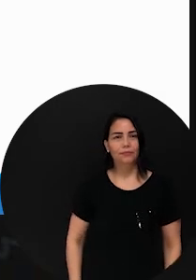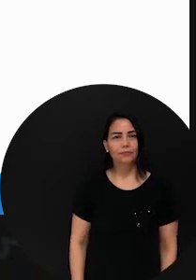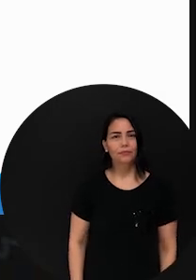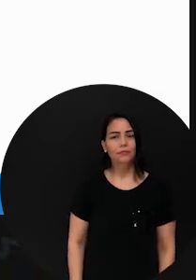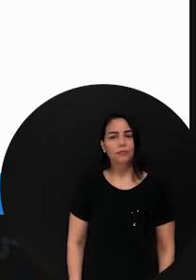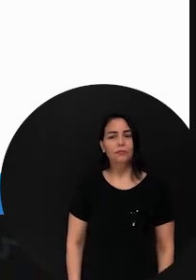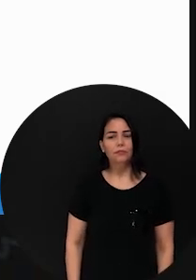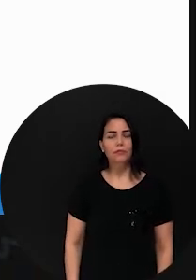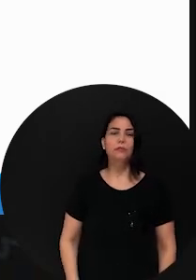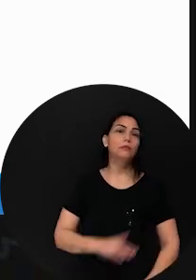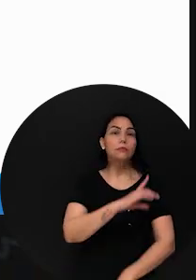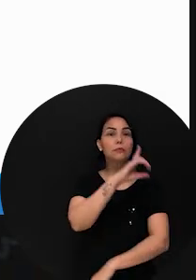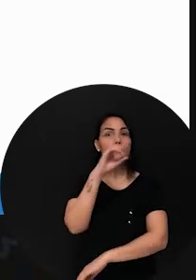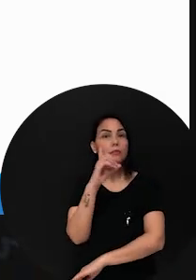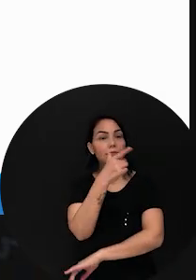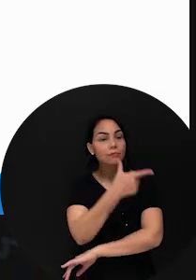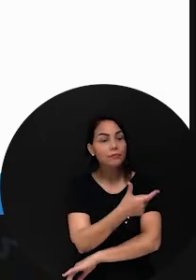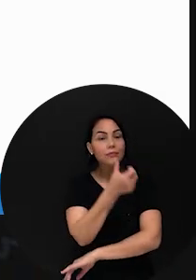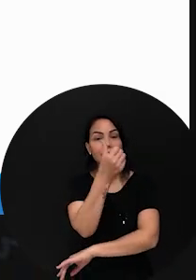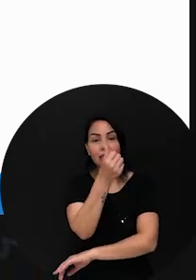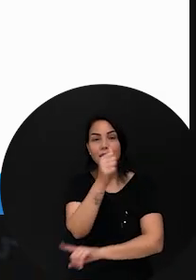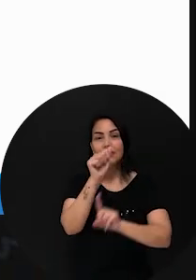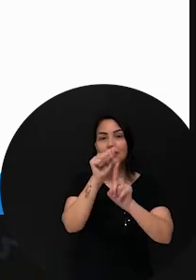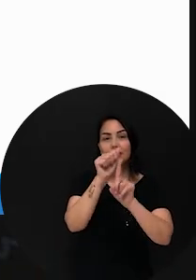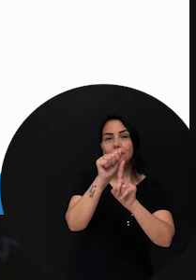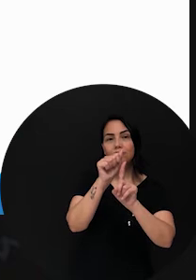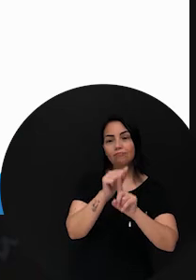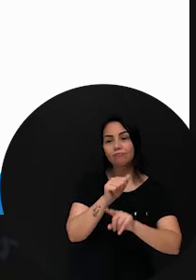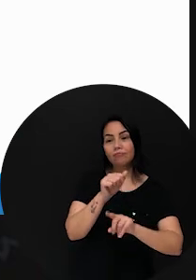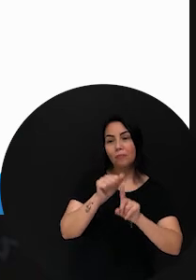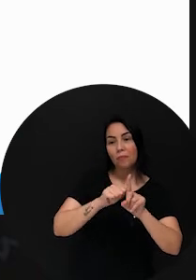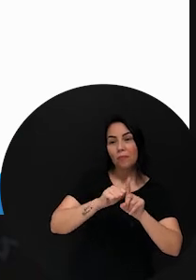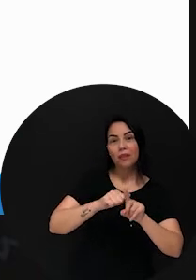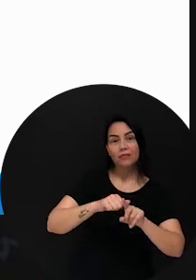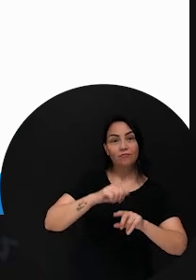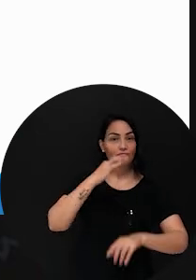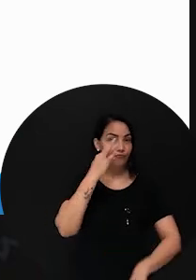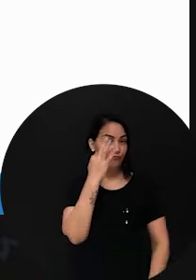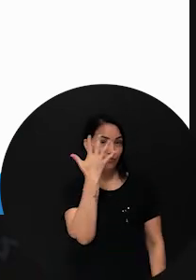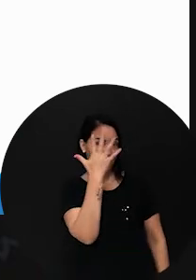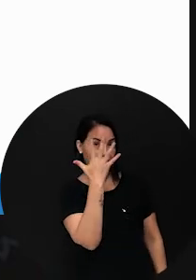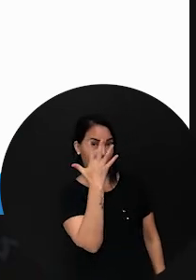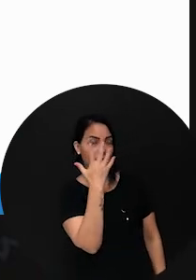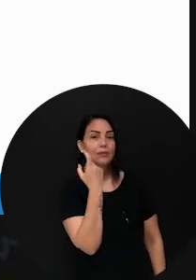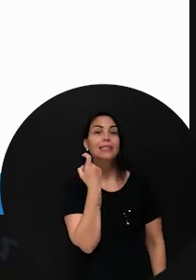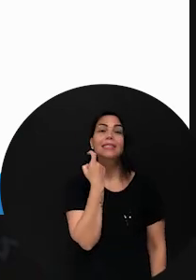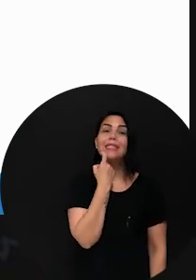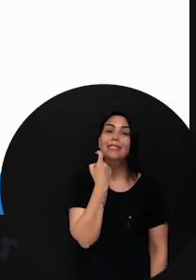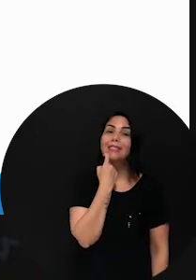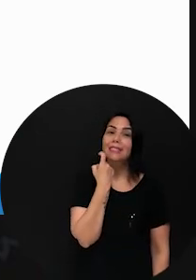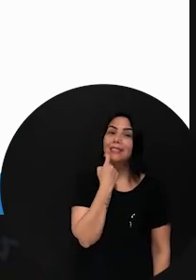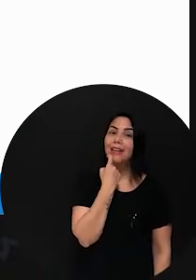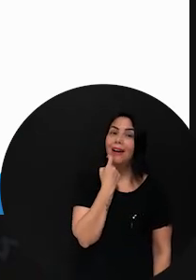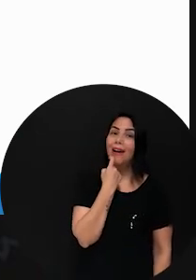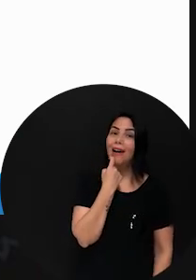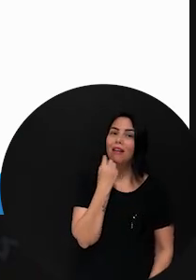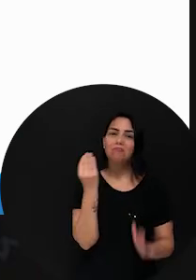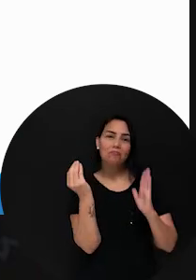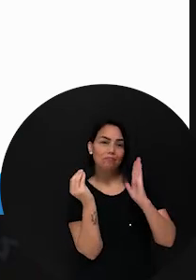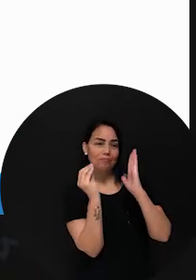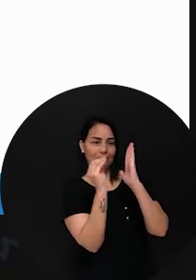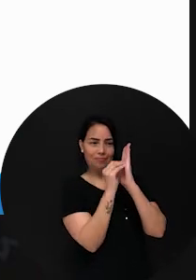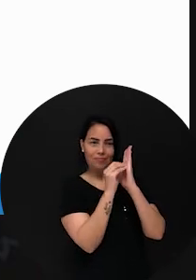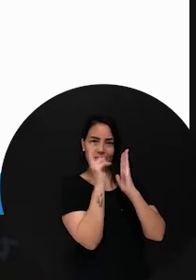No dia, então, dia 26, sexta-feira, provavelmente mais para o final do dia, vai estar, então, no site